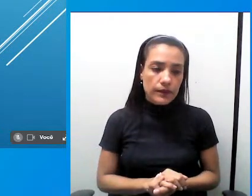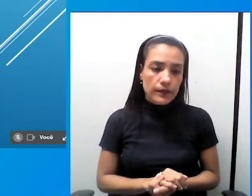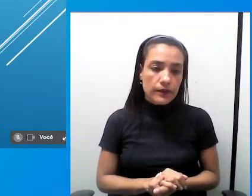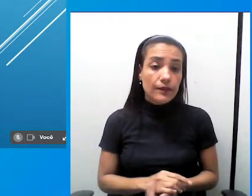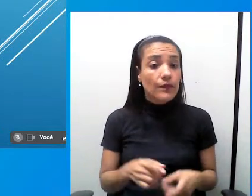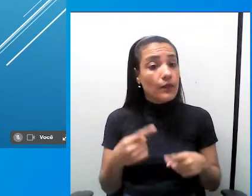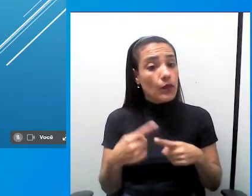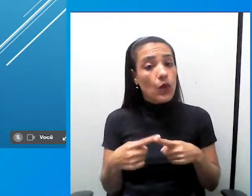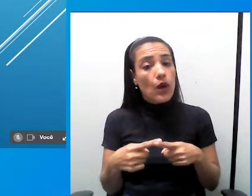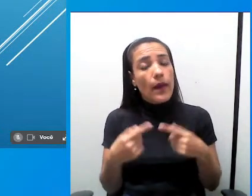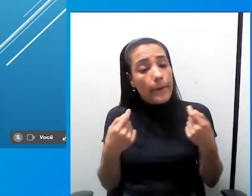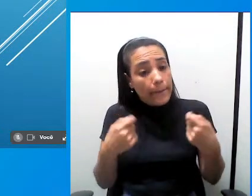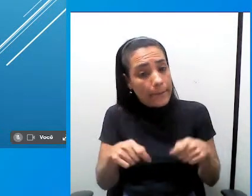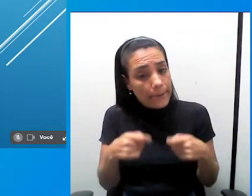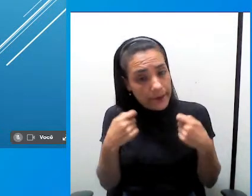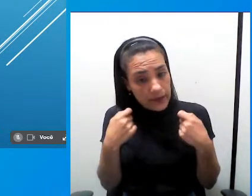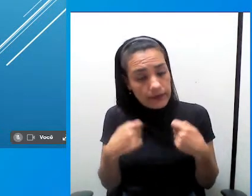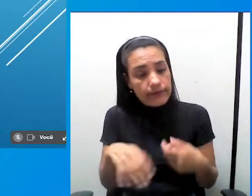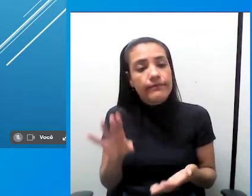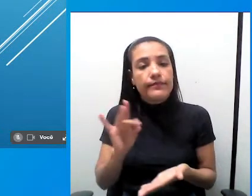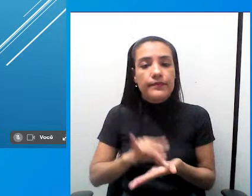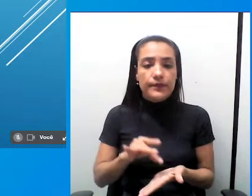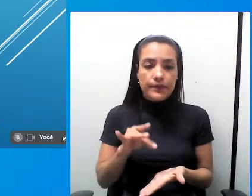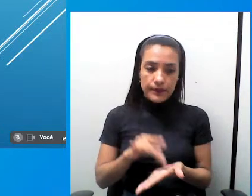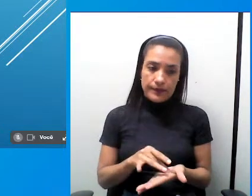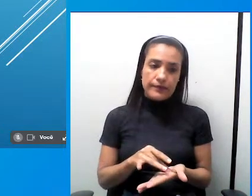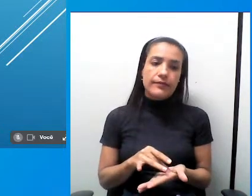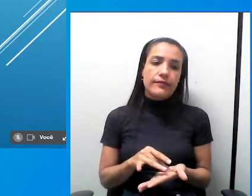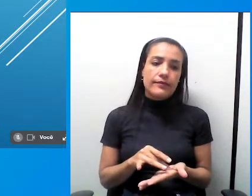de necessidade do PDI, nós